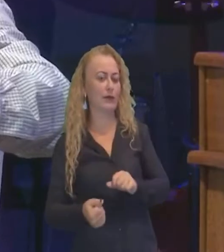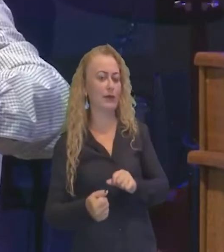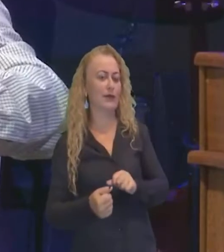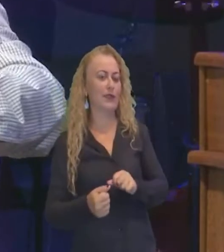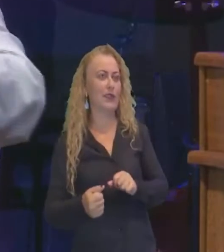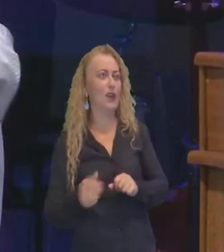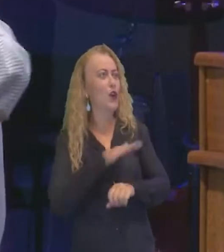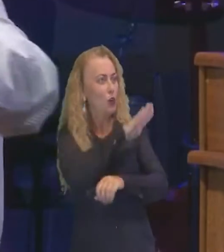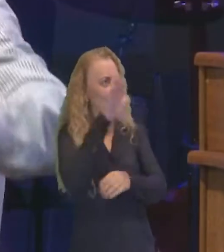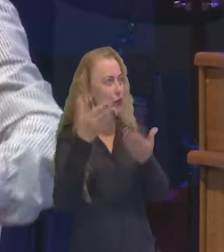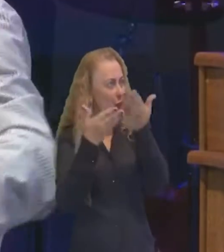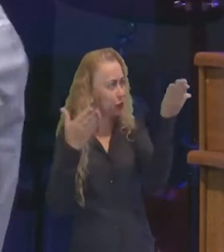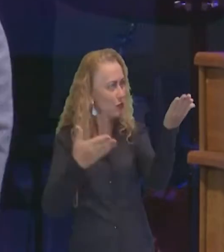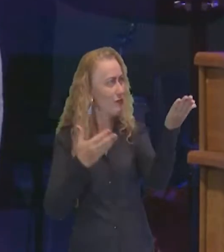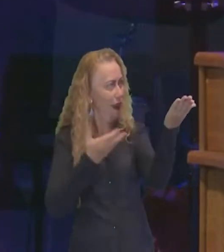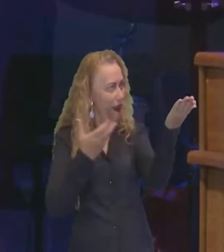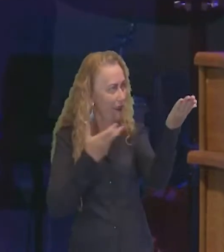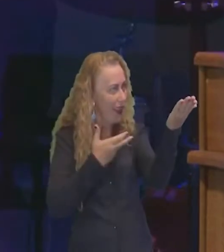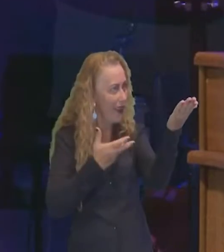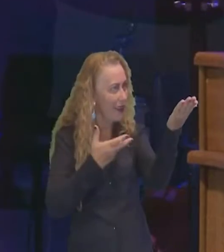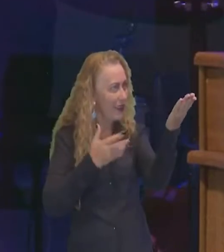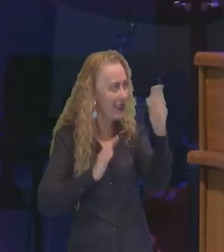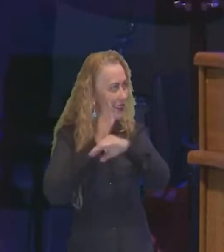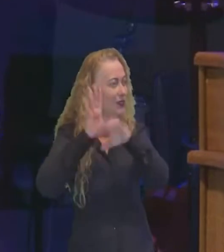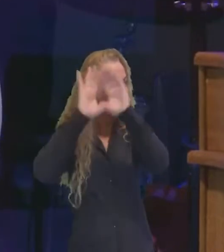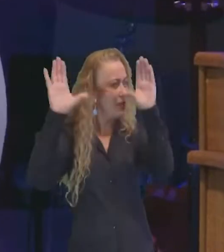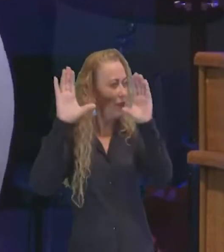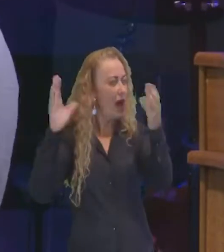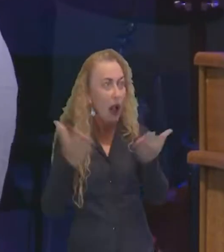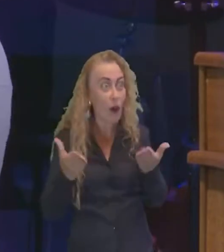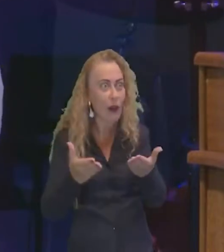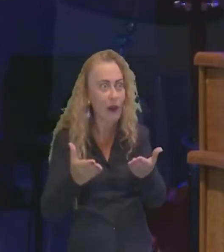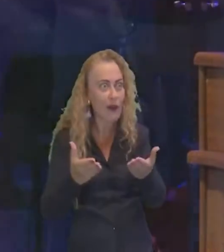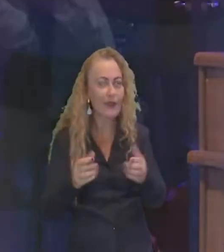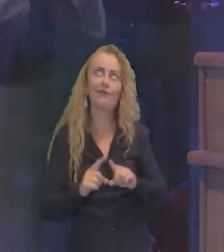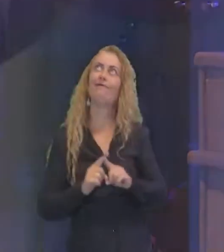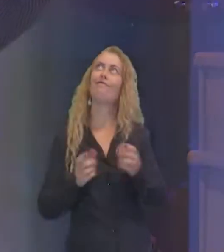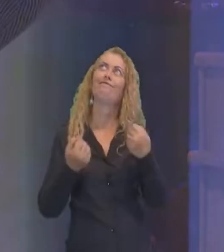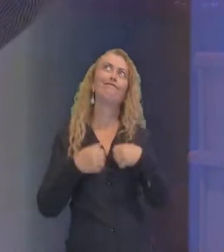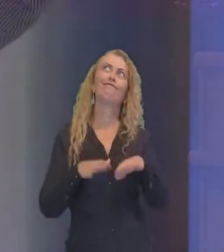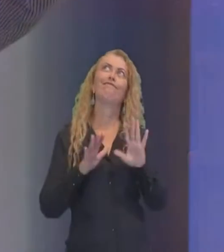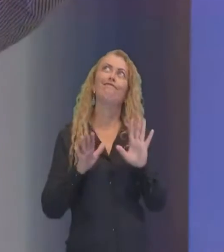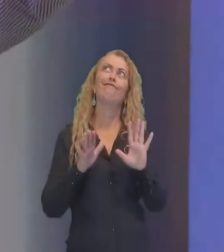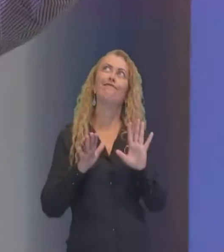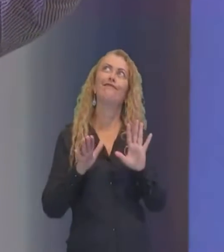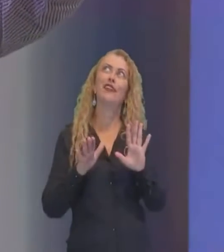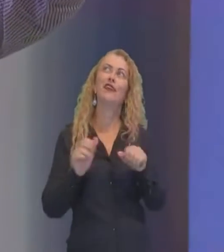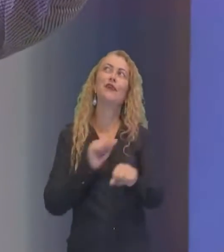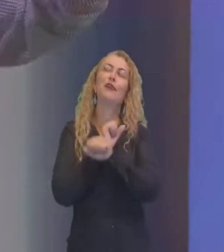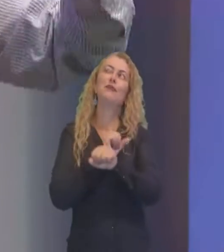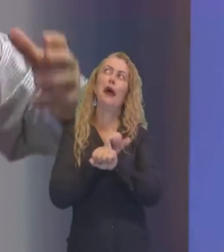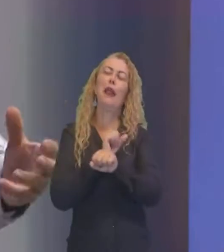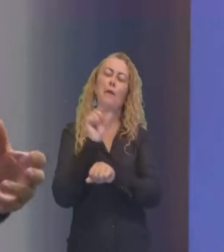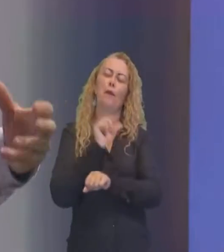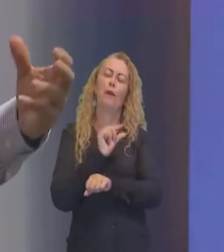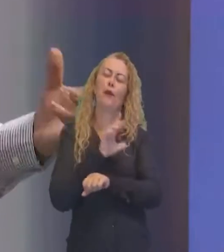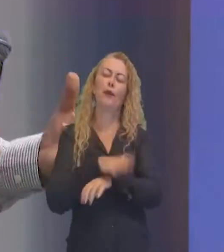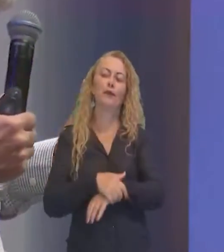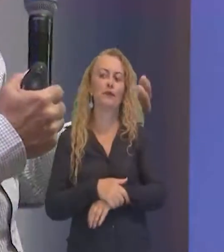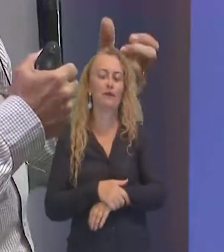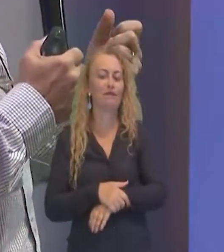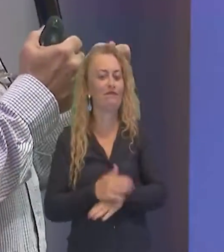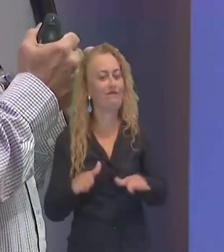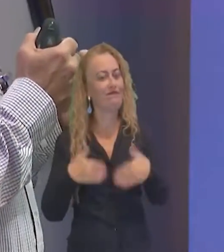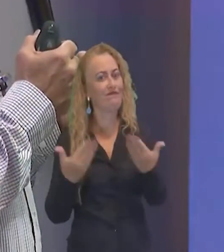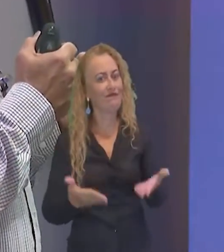não? Todo mundo quer ir para... mas não agora. Não agora, né? A gente quer deixar para depois. Então, queridos, todo